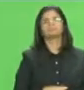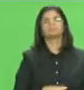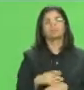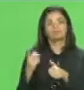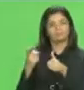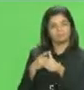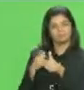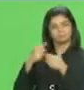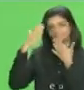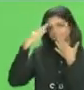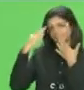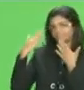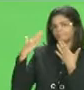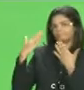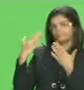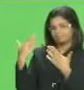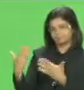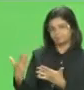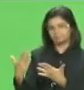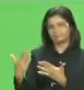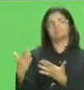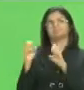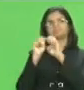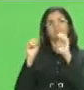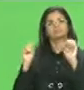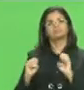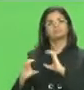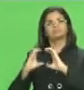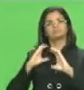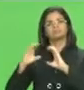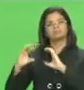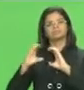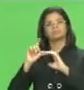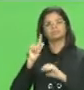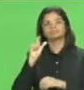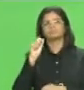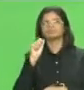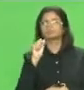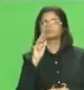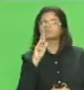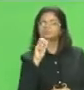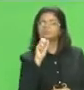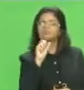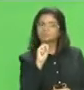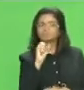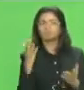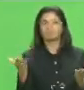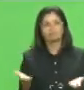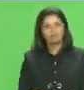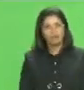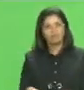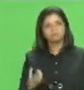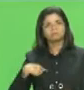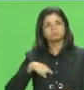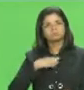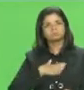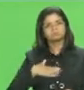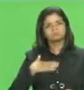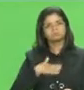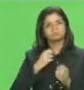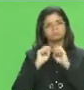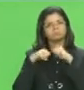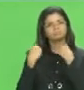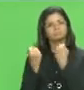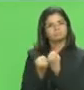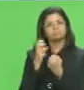Primeiro, agradecer ao Sistema de Comunicação da TV Guará por prestar esse serviço para toda a nossa sociedade,